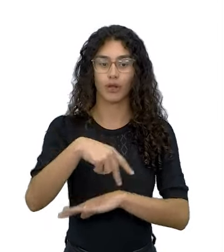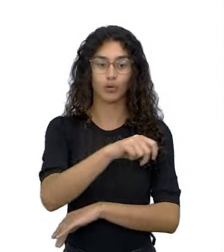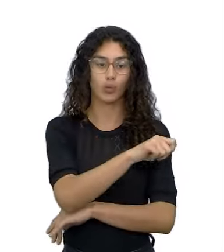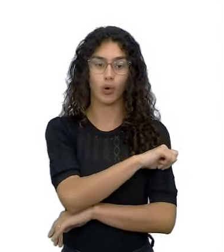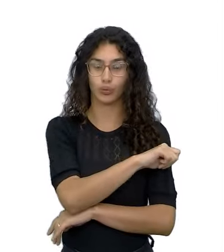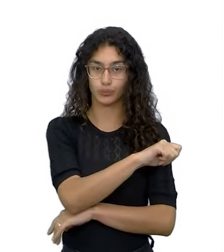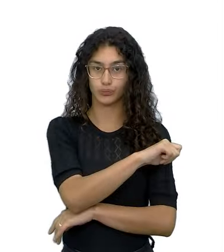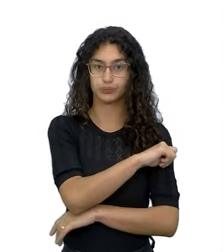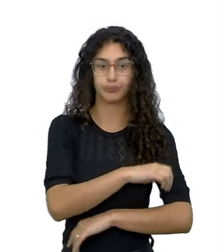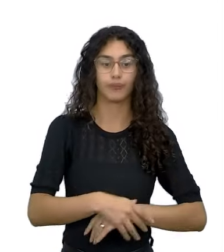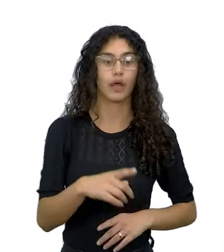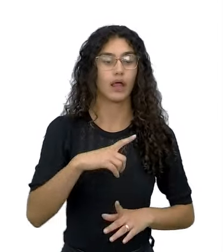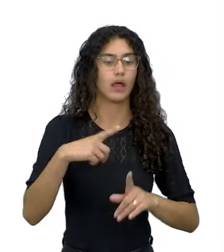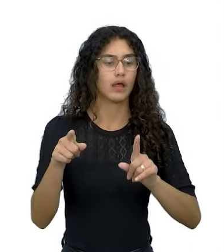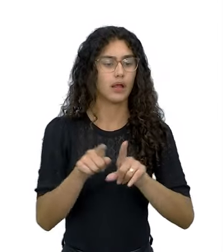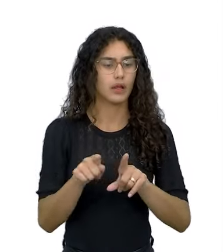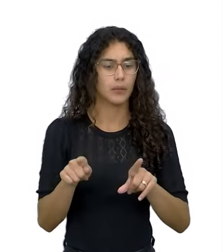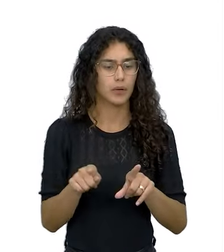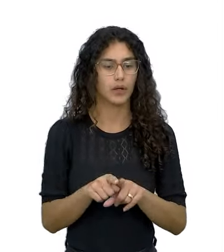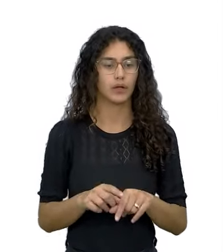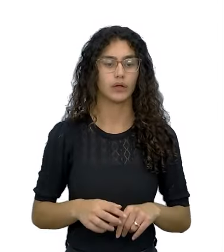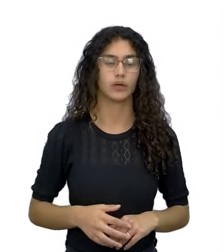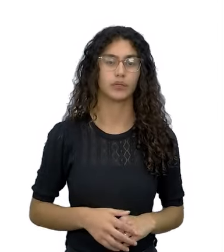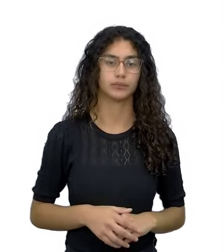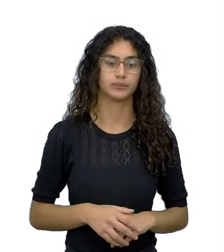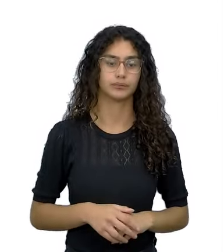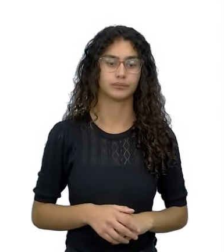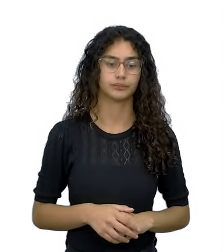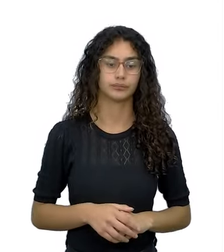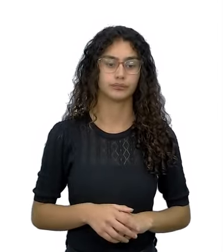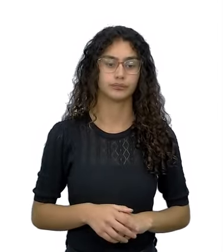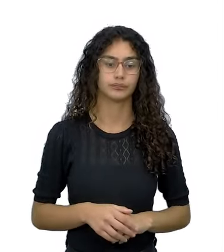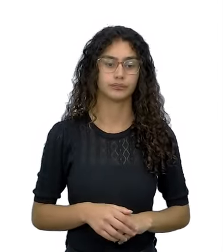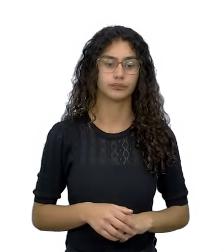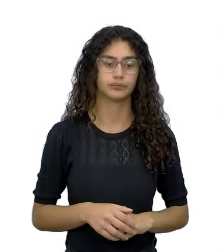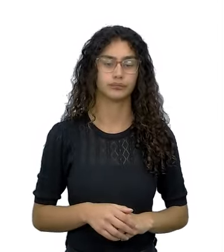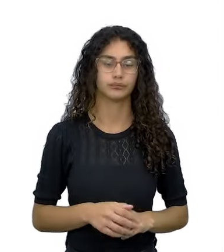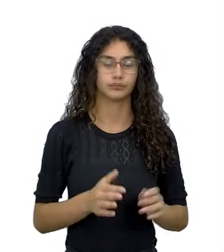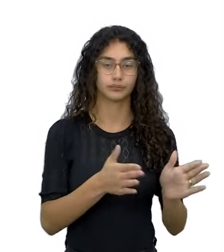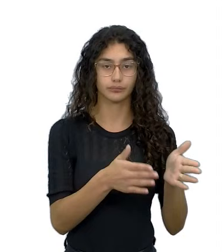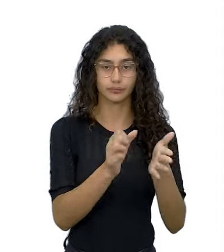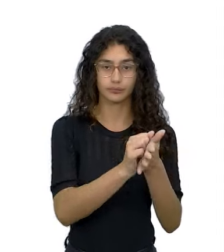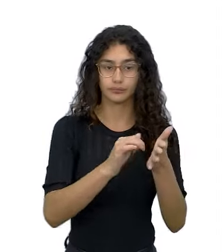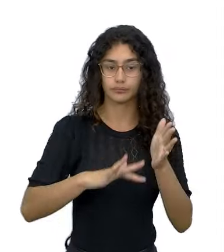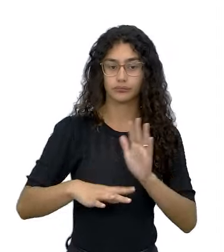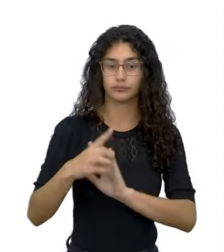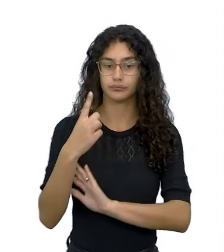estudantes, a partir dos gêneros trabalhados aqui na sequência de atividades 1.